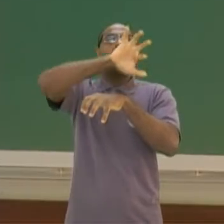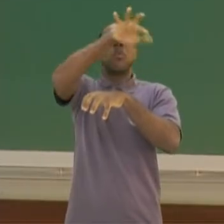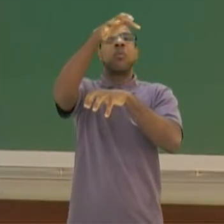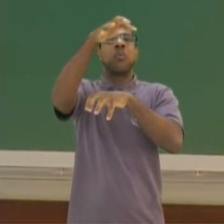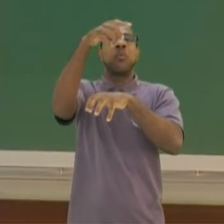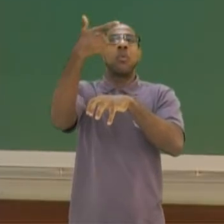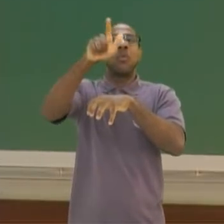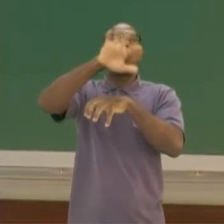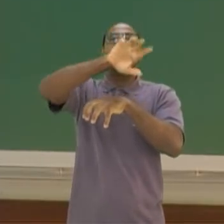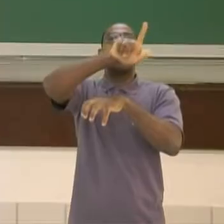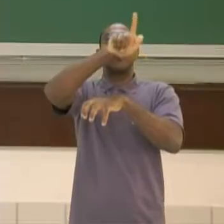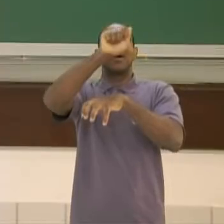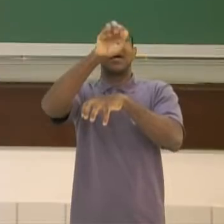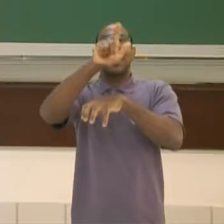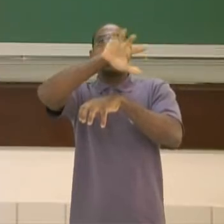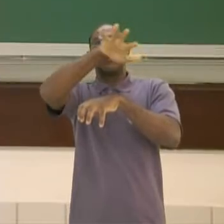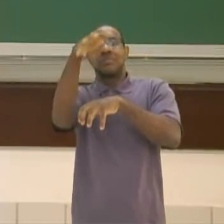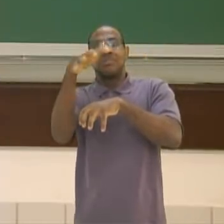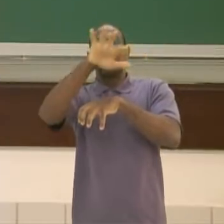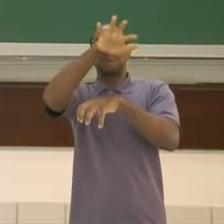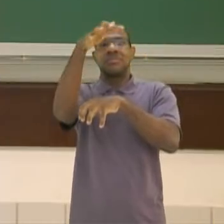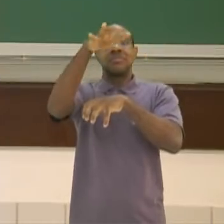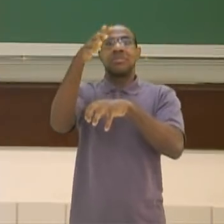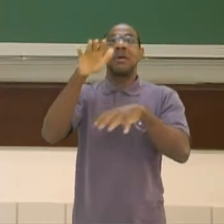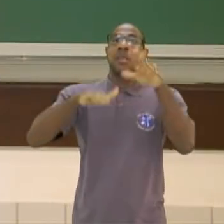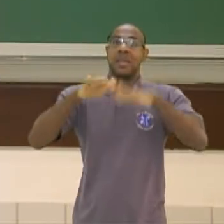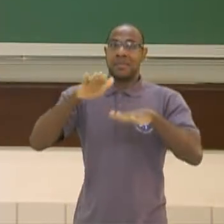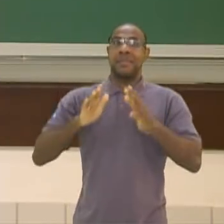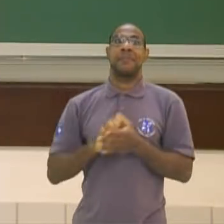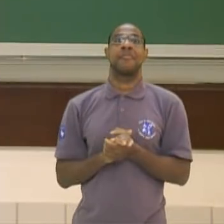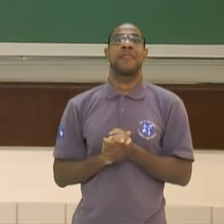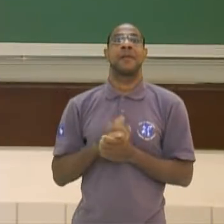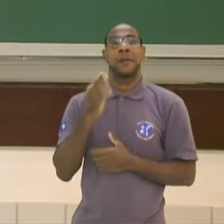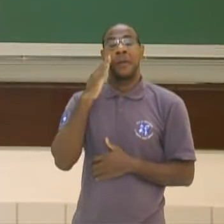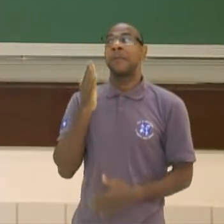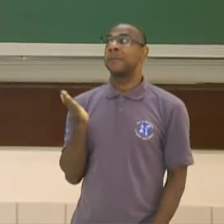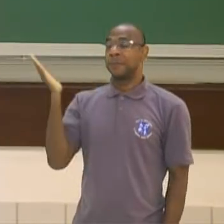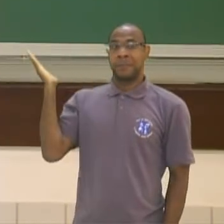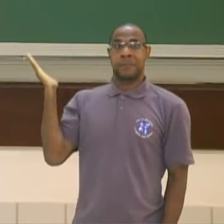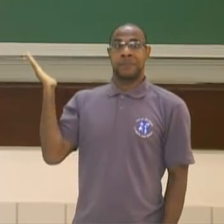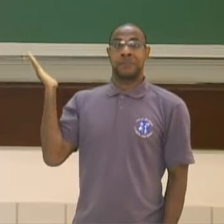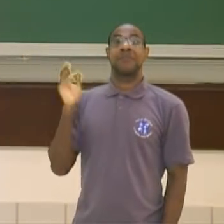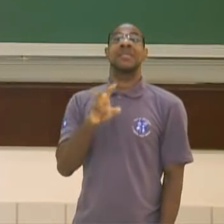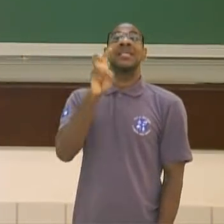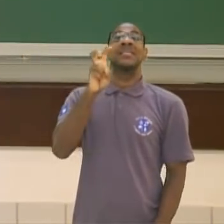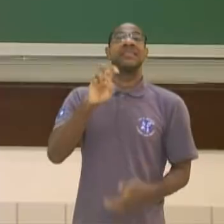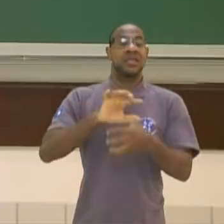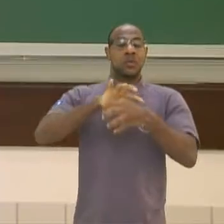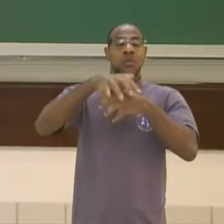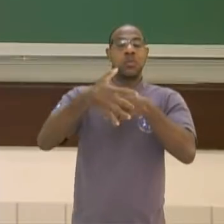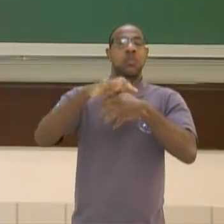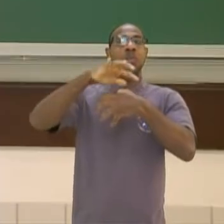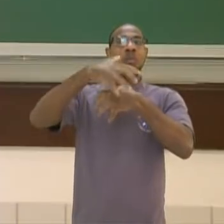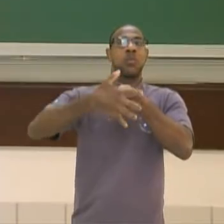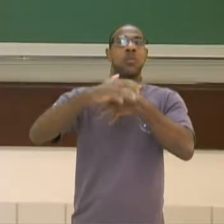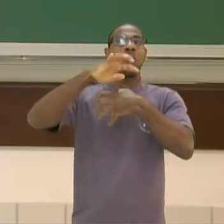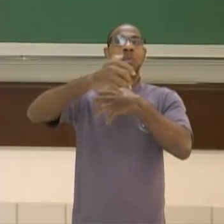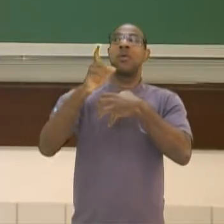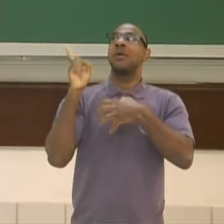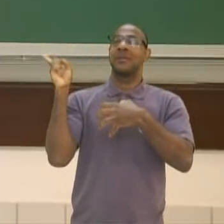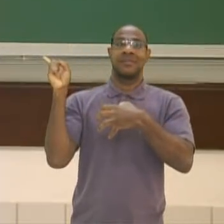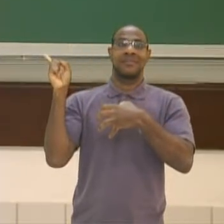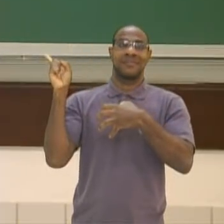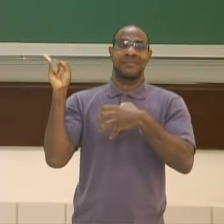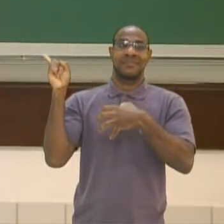e menos o outro. E a gente vai ver isso ao decorrer da aula de hoje. Então, olha que legal essa imagem que eu trago para